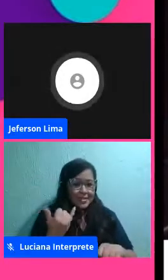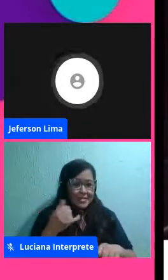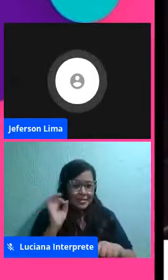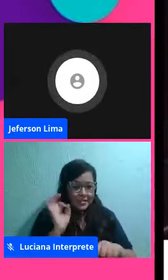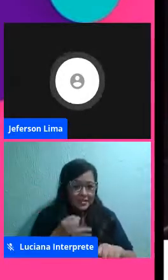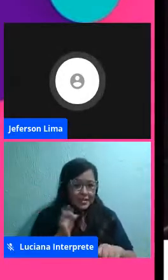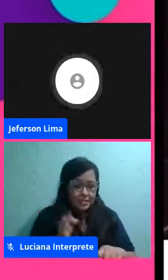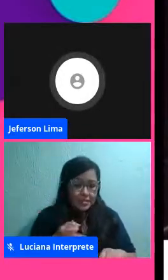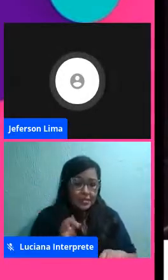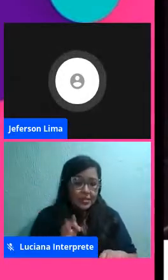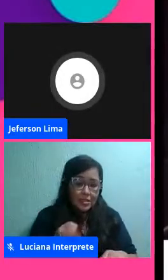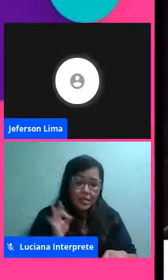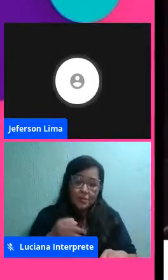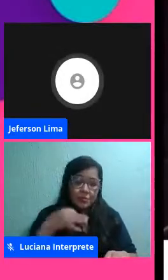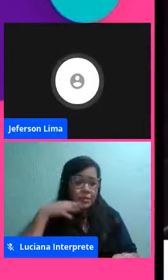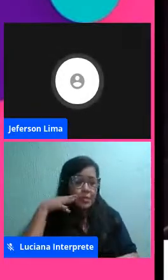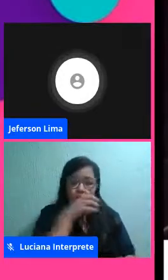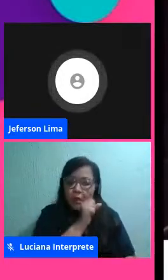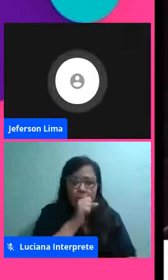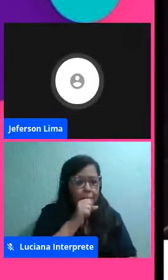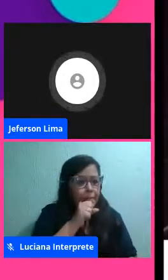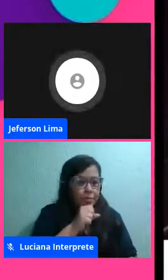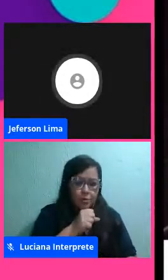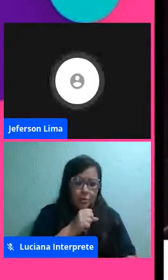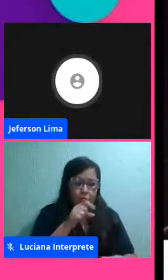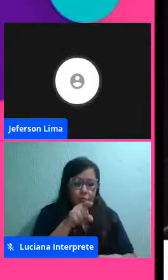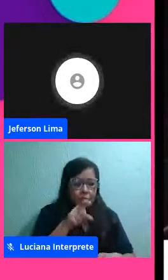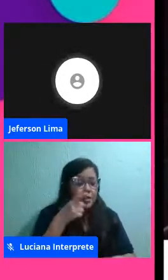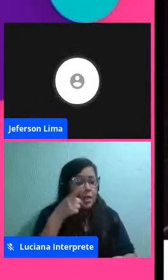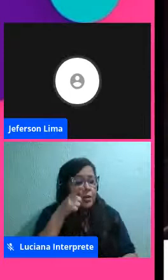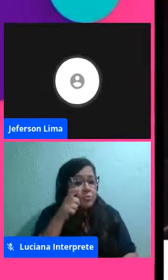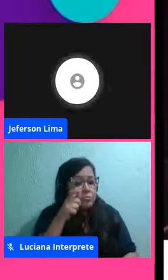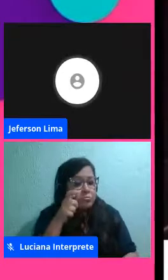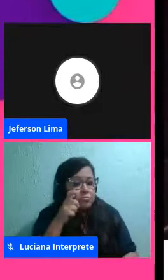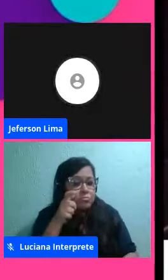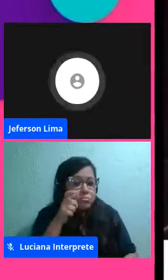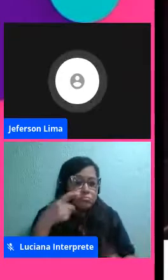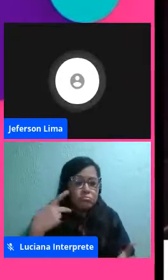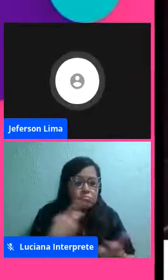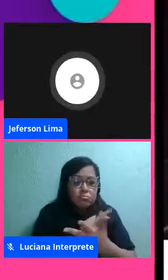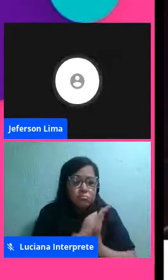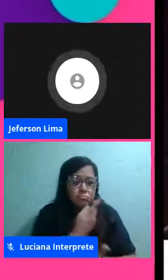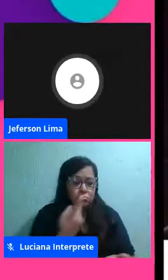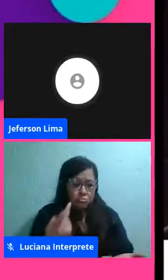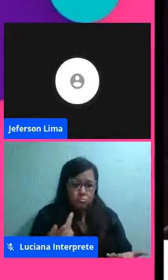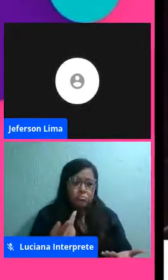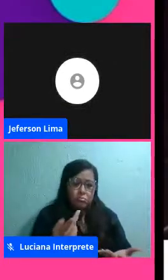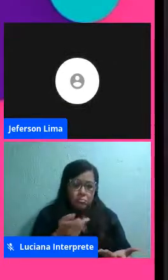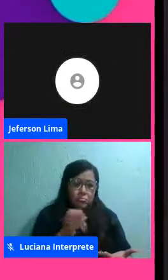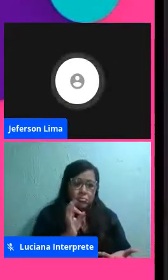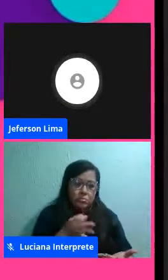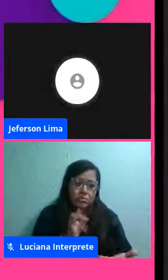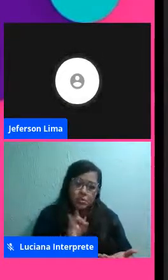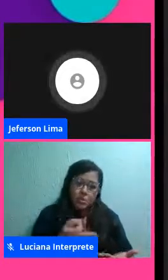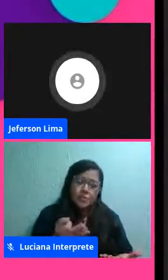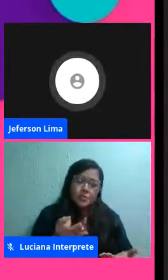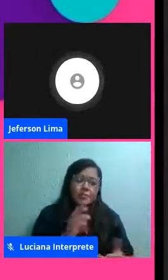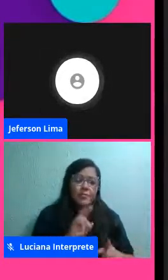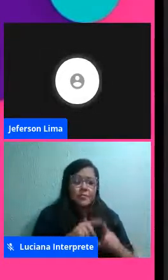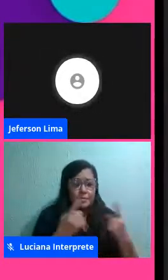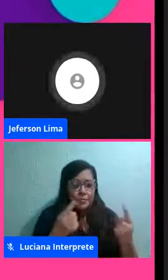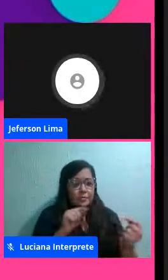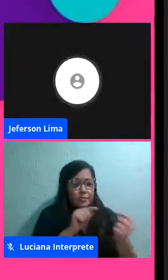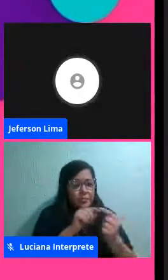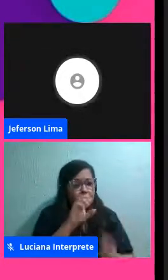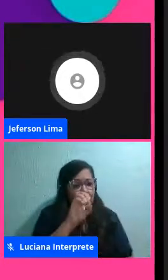Então, enquanto as modificações estão acontecendo, você está observando por elas. Daí o nome observável, certo? E aí você pode